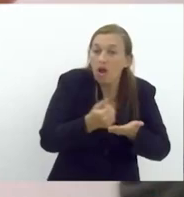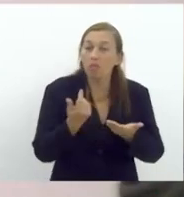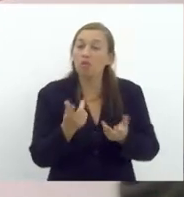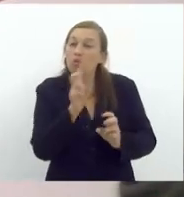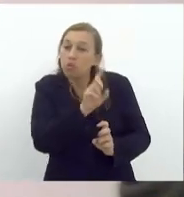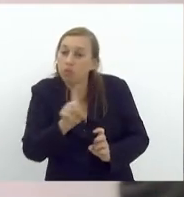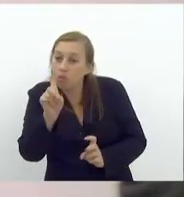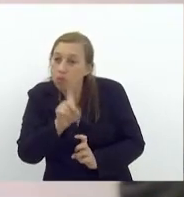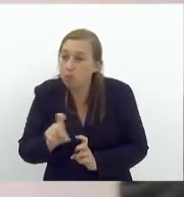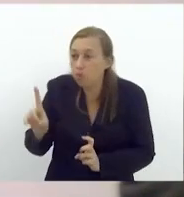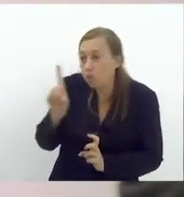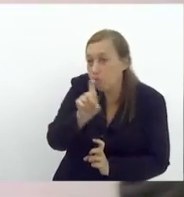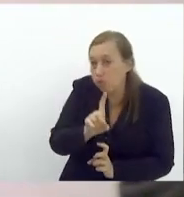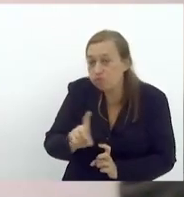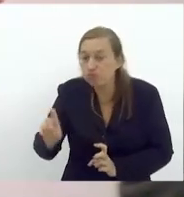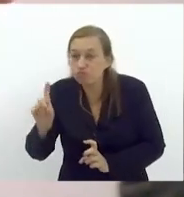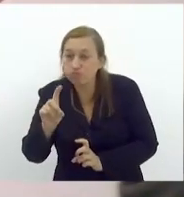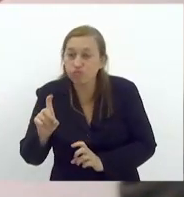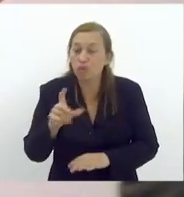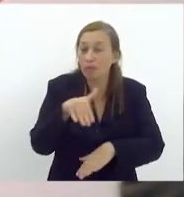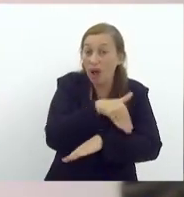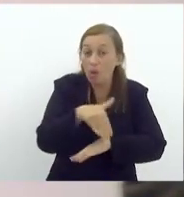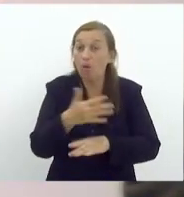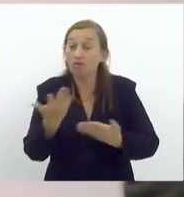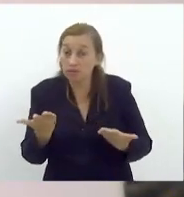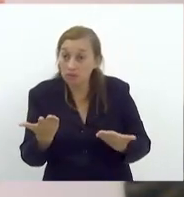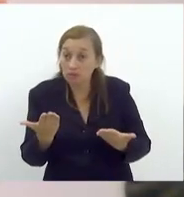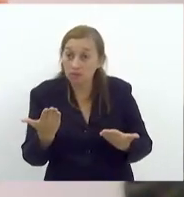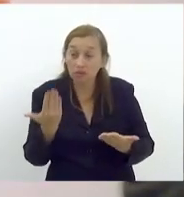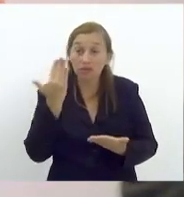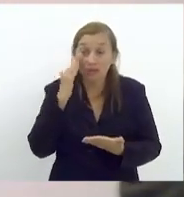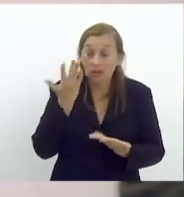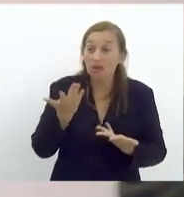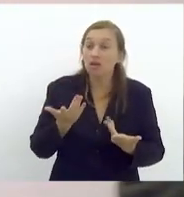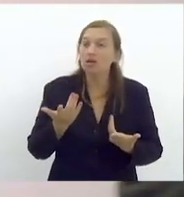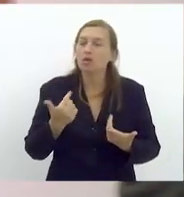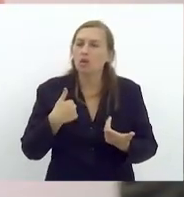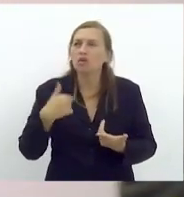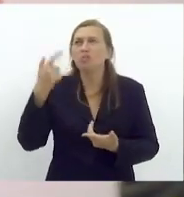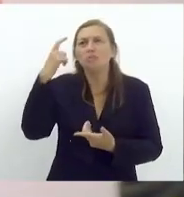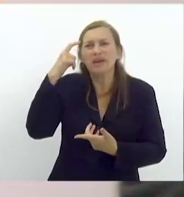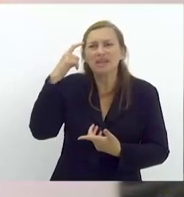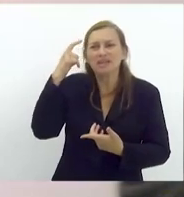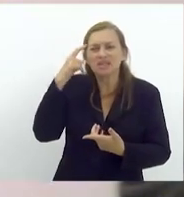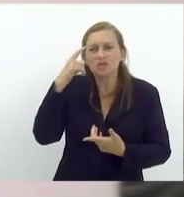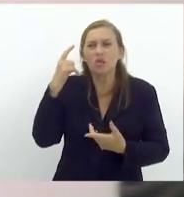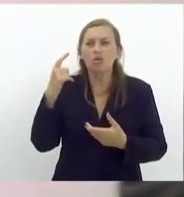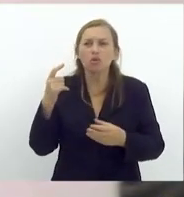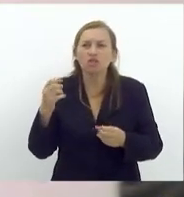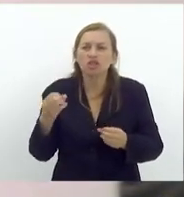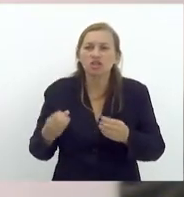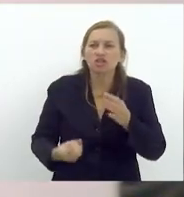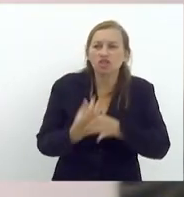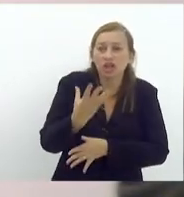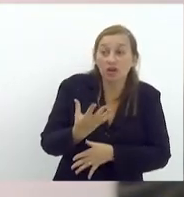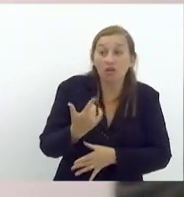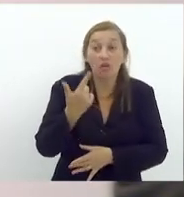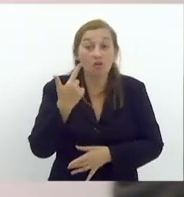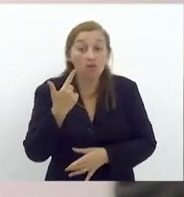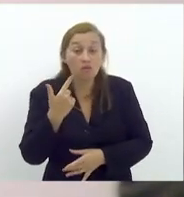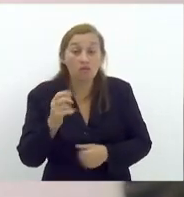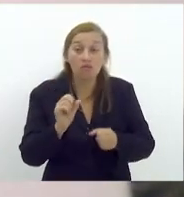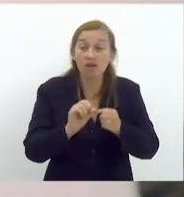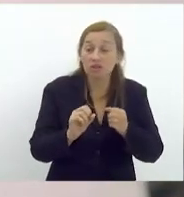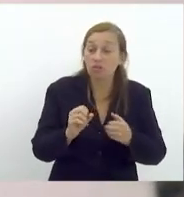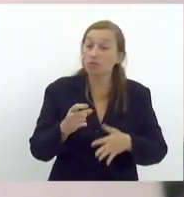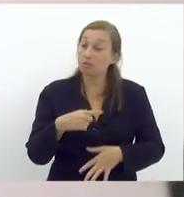o grafite vai para o Hype Taca e o que eu quando a gente pensou em montar a dona foi aquilo pô vamos fazer um bagulho para a